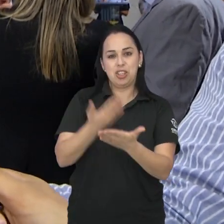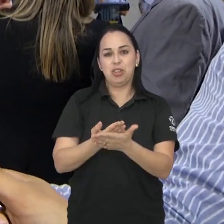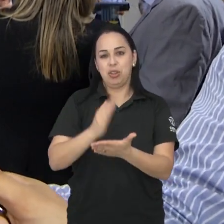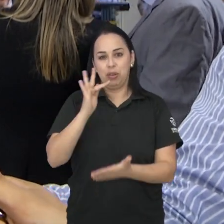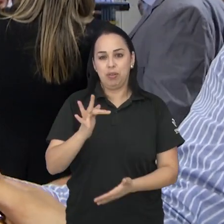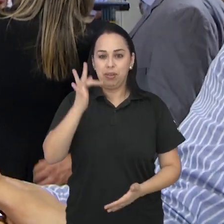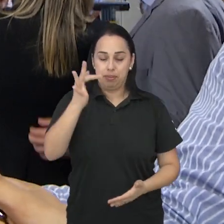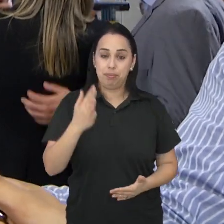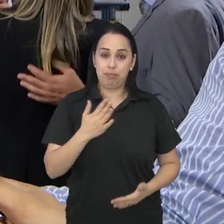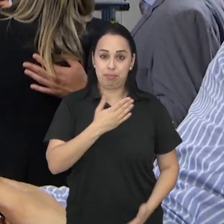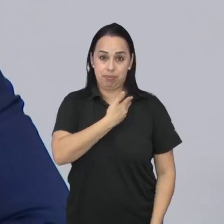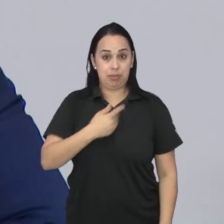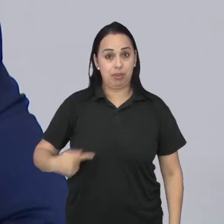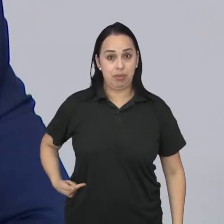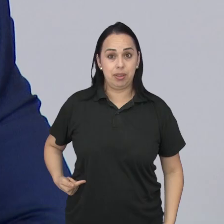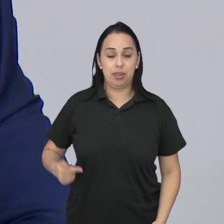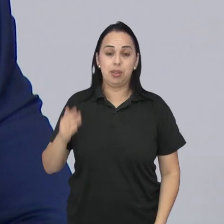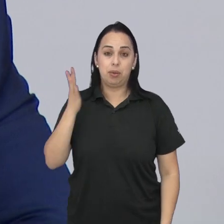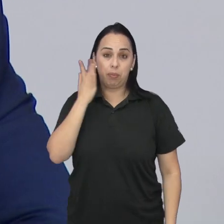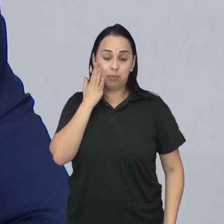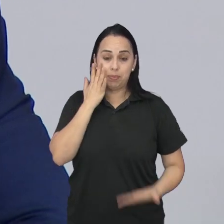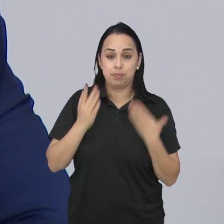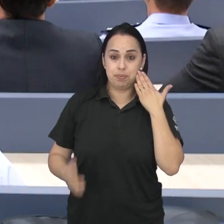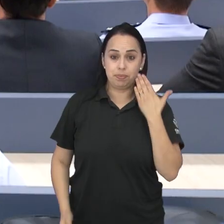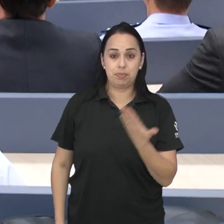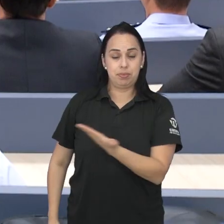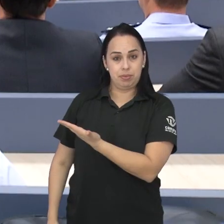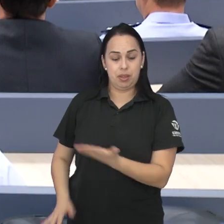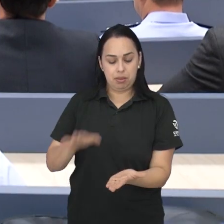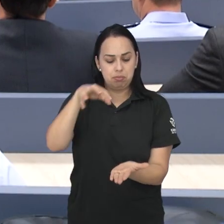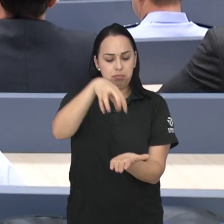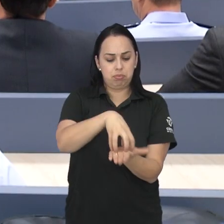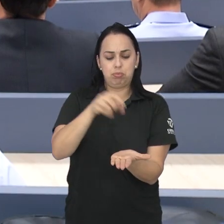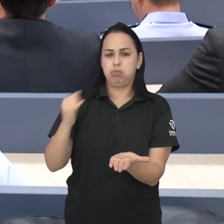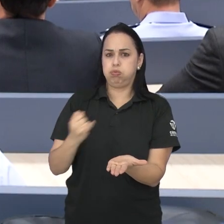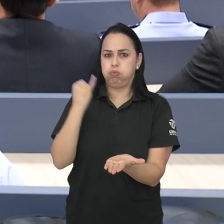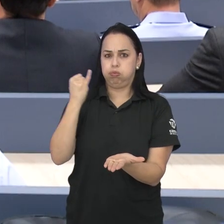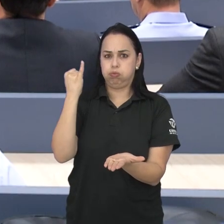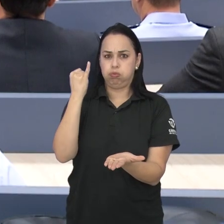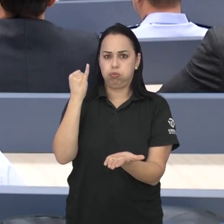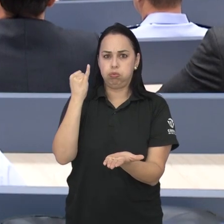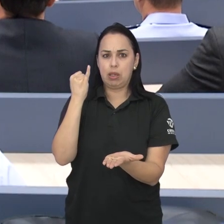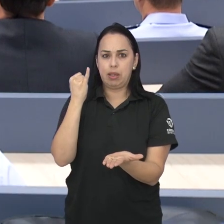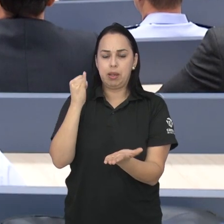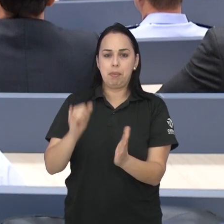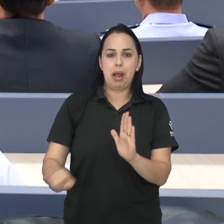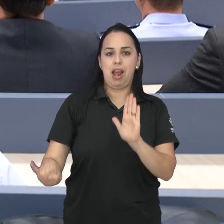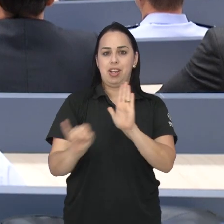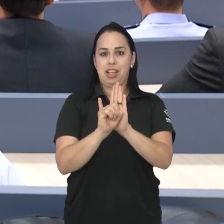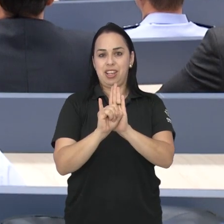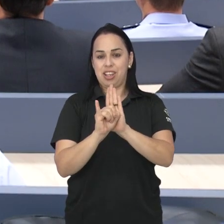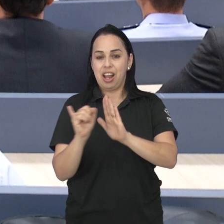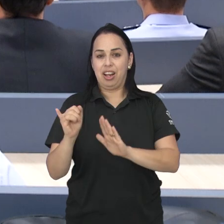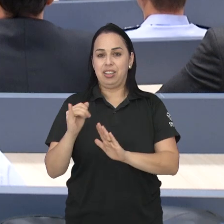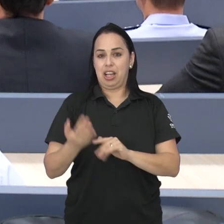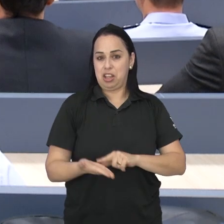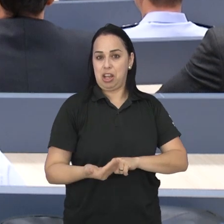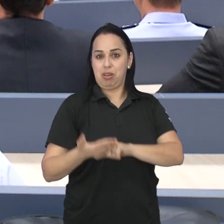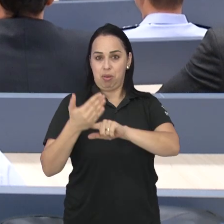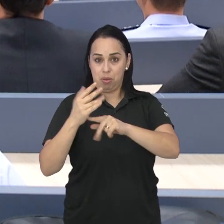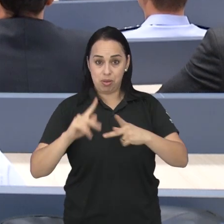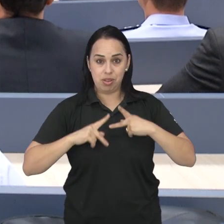mais ainda no futuro da nossa sociedade. Para o governador do estado, o centro também será fundamental para fortalecer a